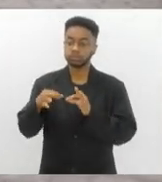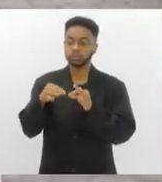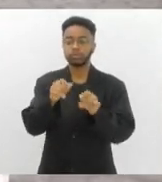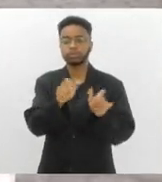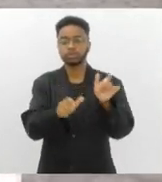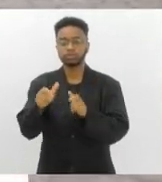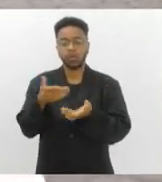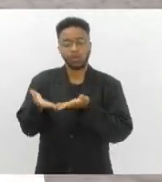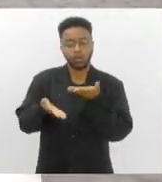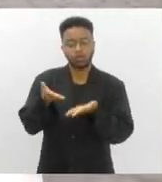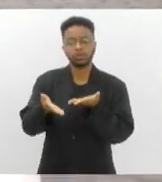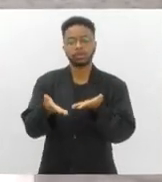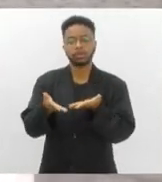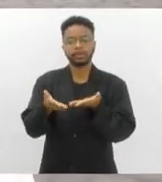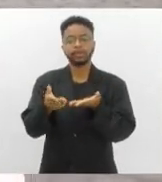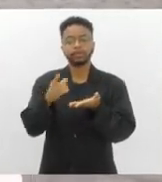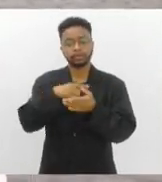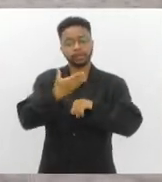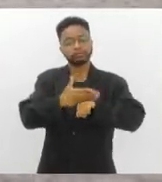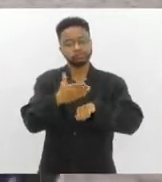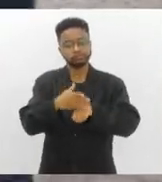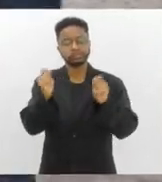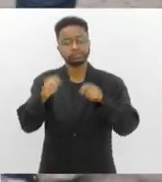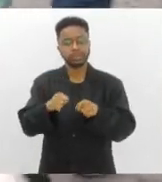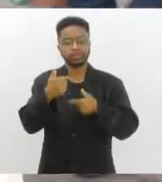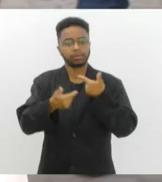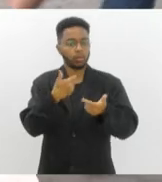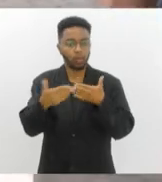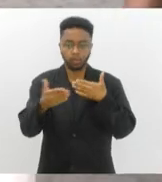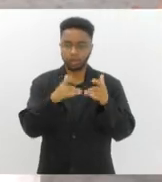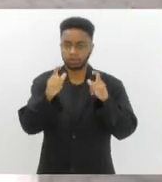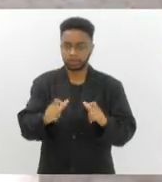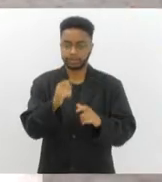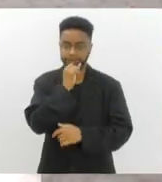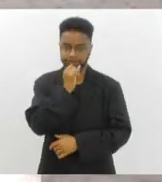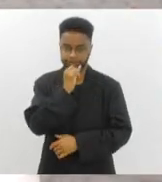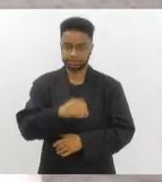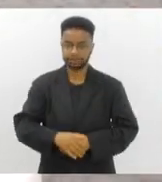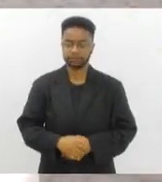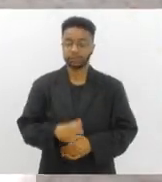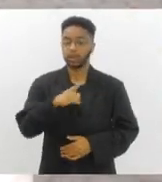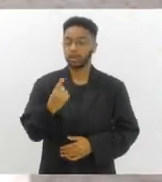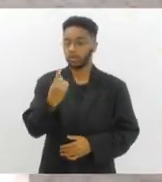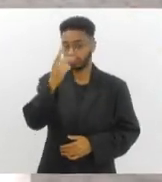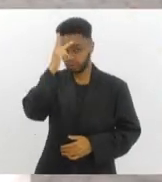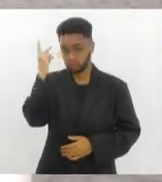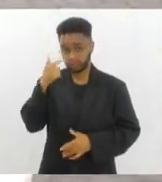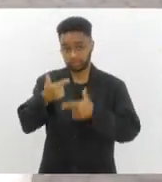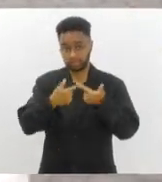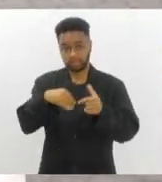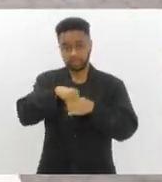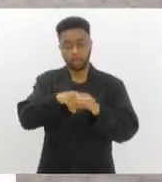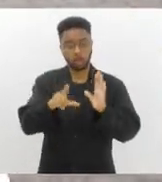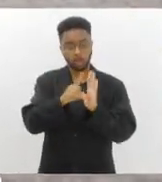foram treinados para executar os serviços de qualquer localidade. Por exemplo, um atendente que está na loja em